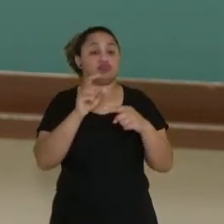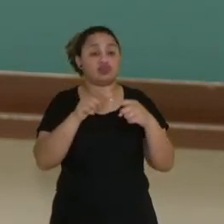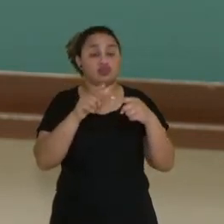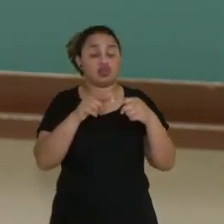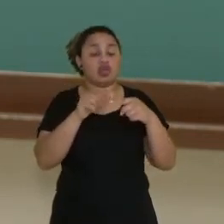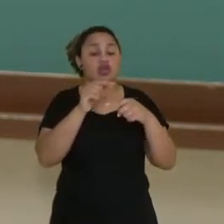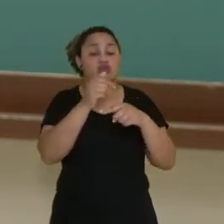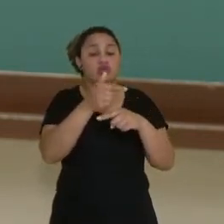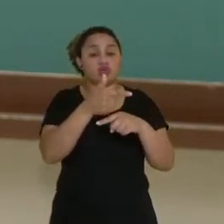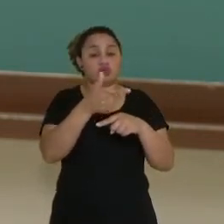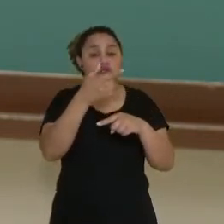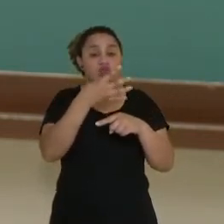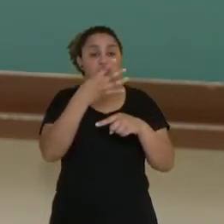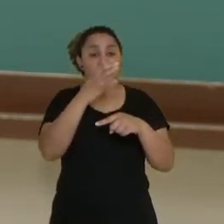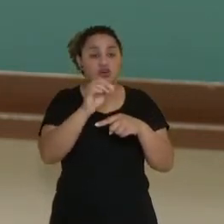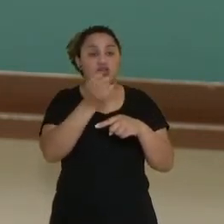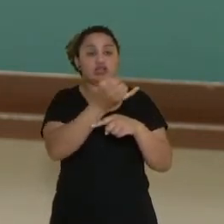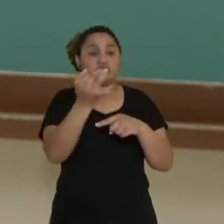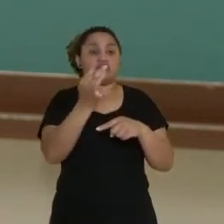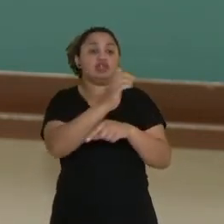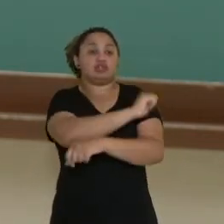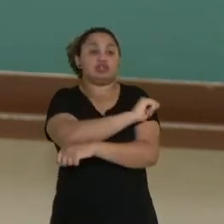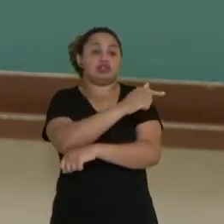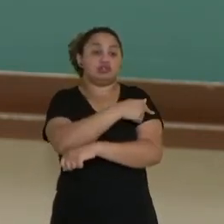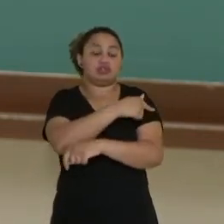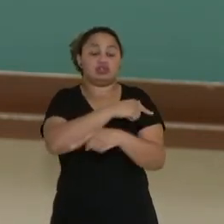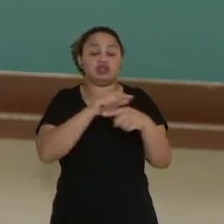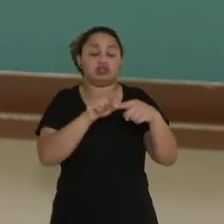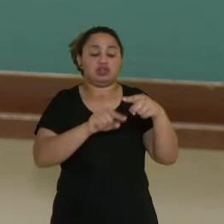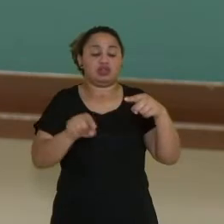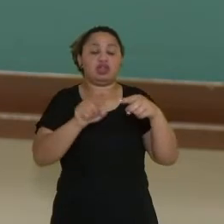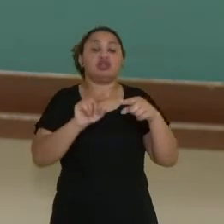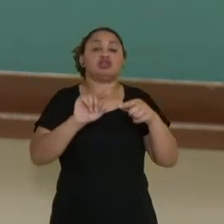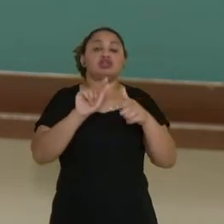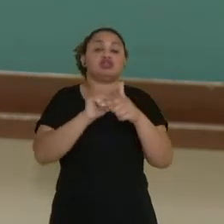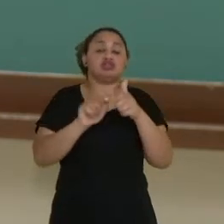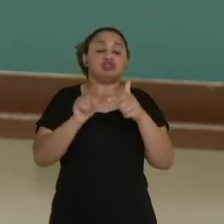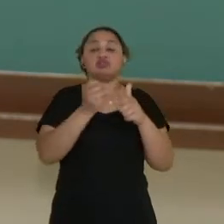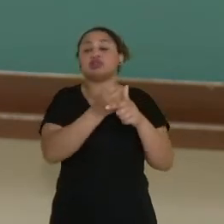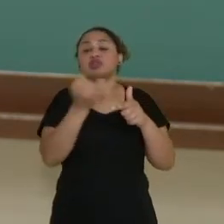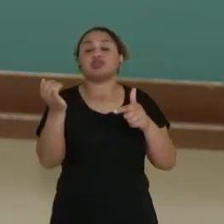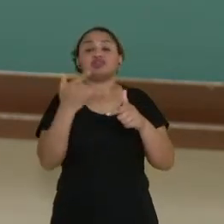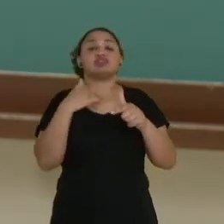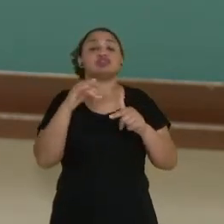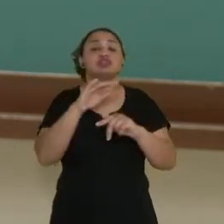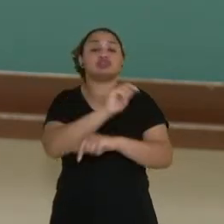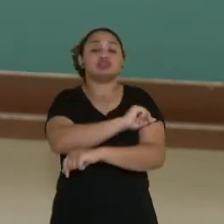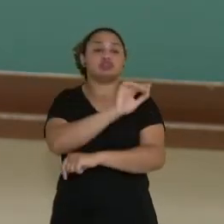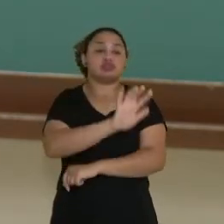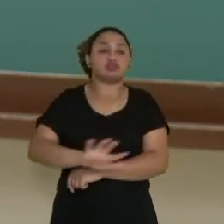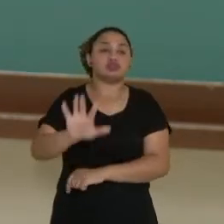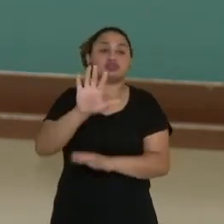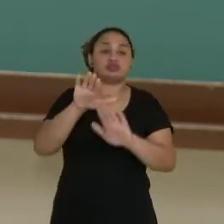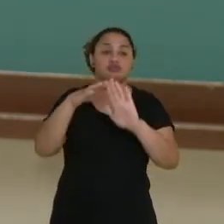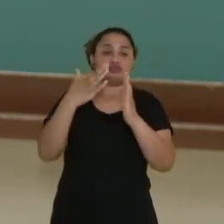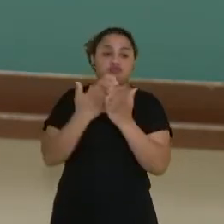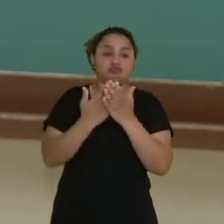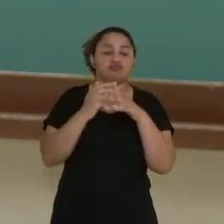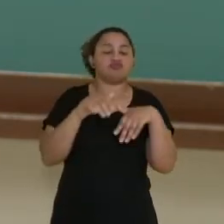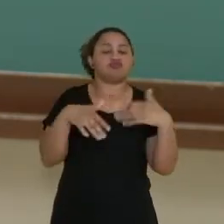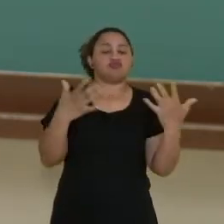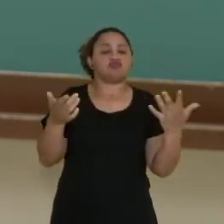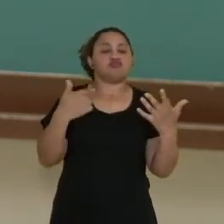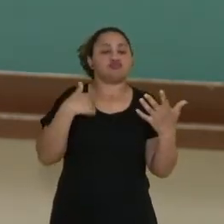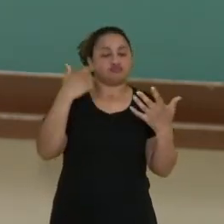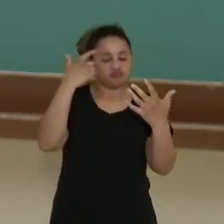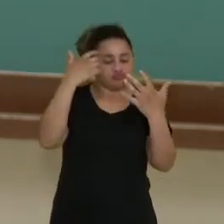do 7º ano dividido pelo número total de alunos do colégio, tá? Certo? Vamos pensar então